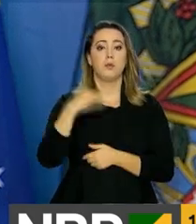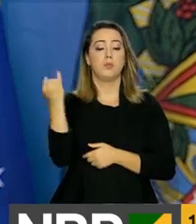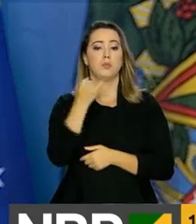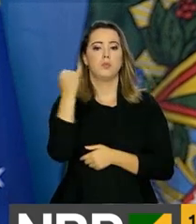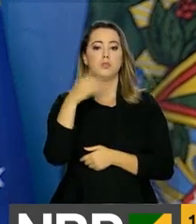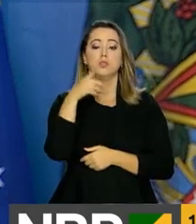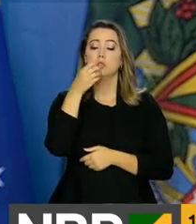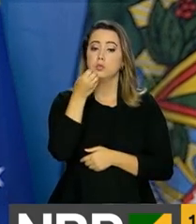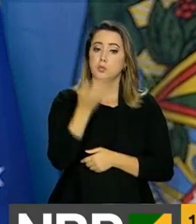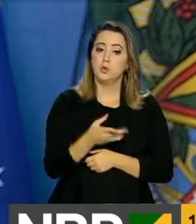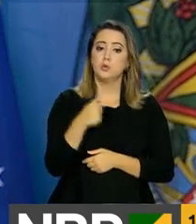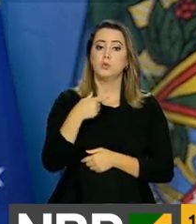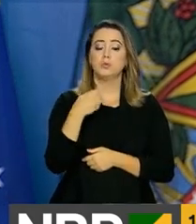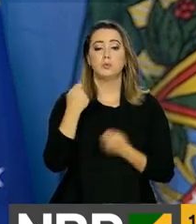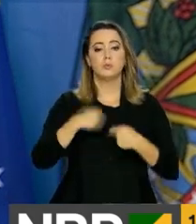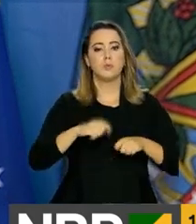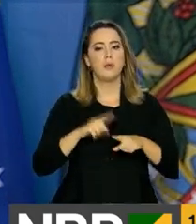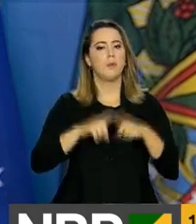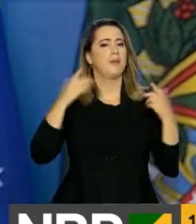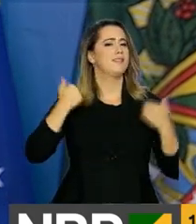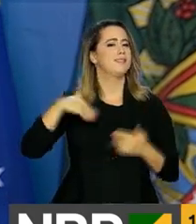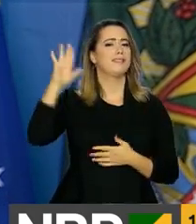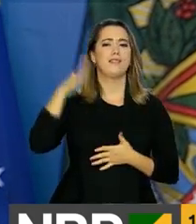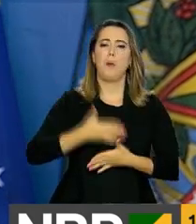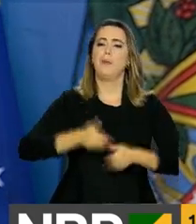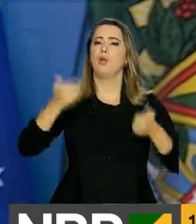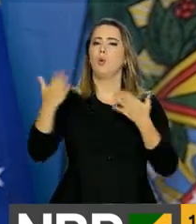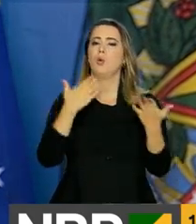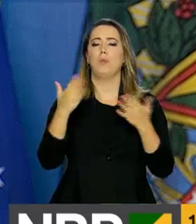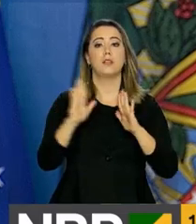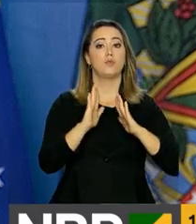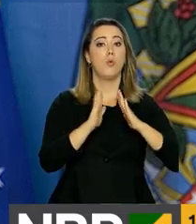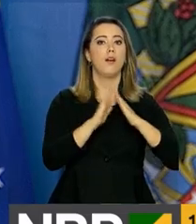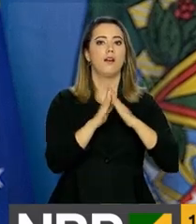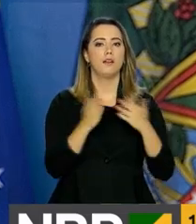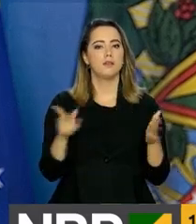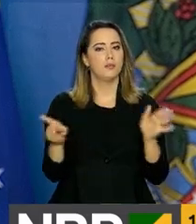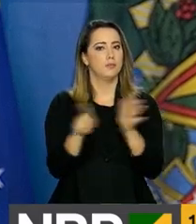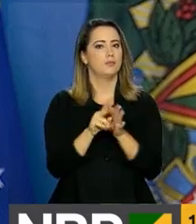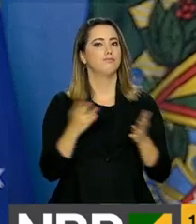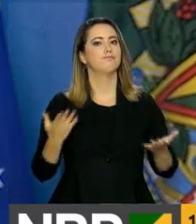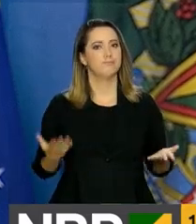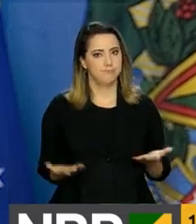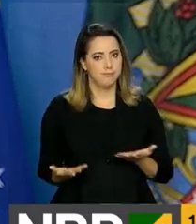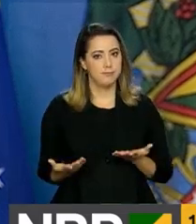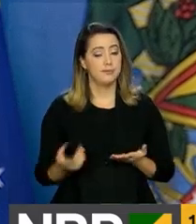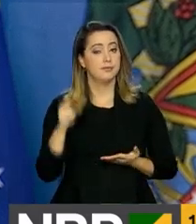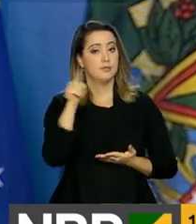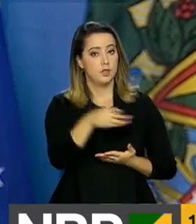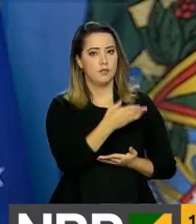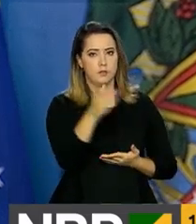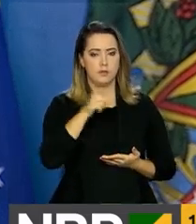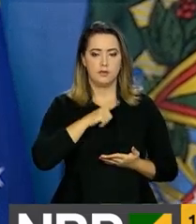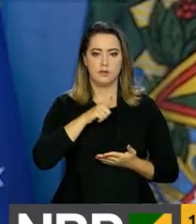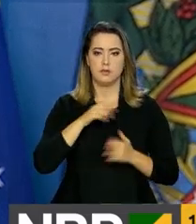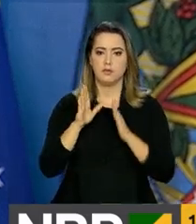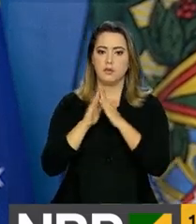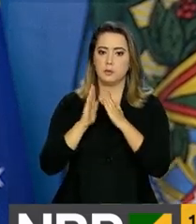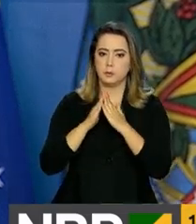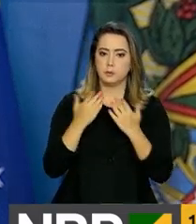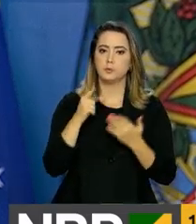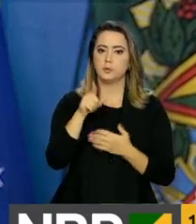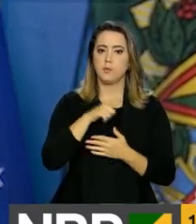ser uma coisa também muito agradável mas nada melhor do que a sua casa a sua casa se você tem é produzindo as palavras do juiz